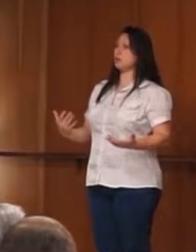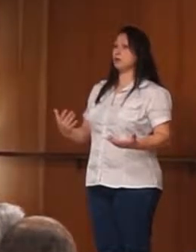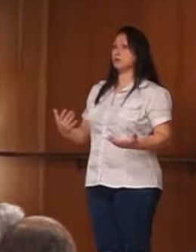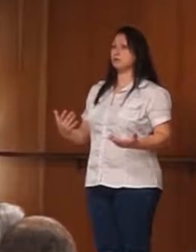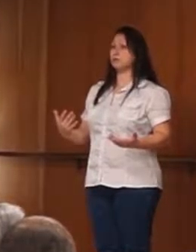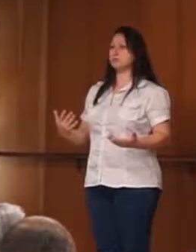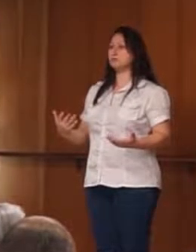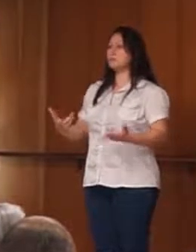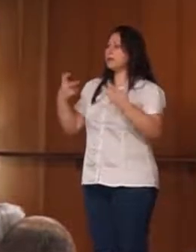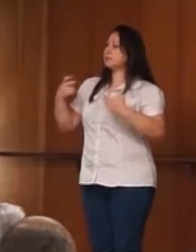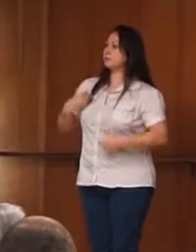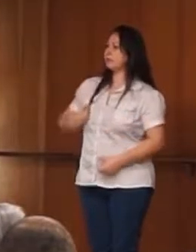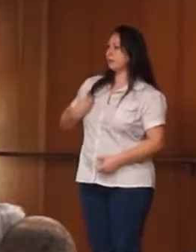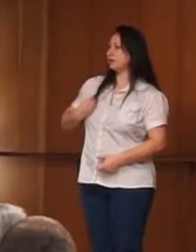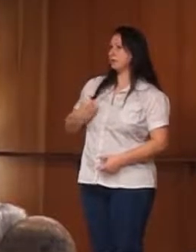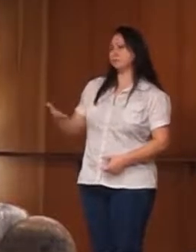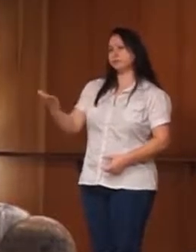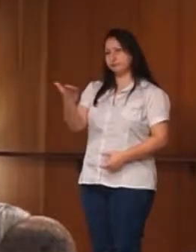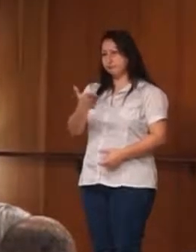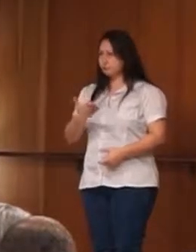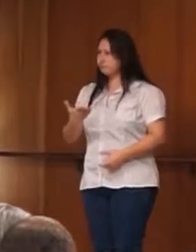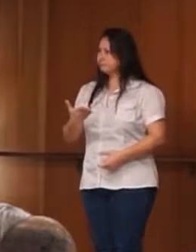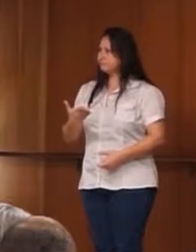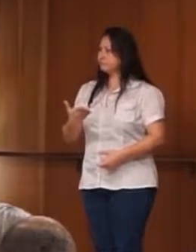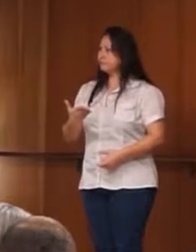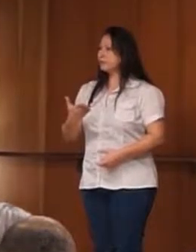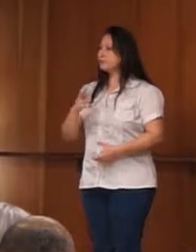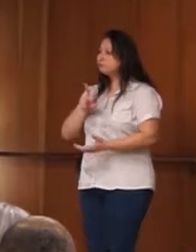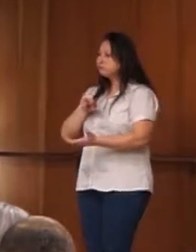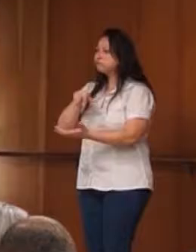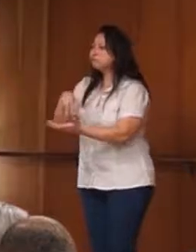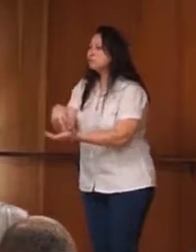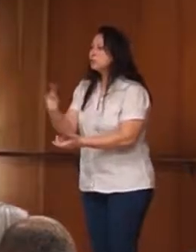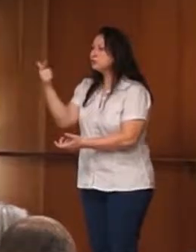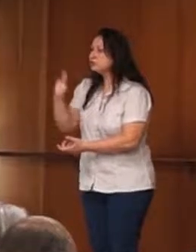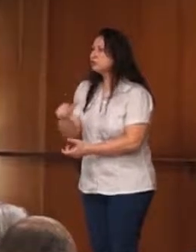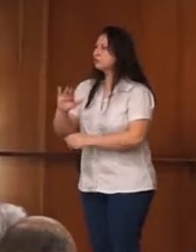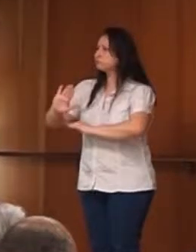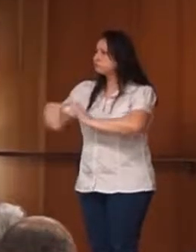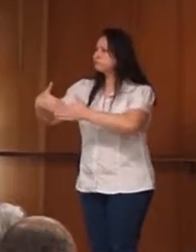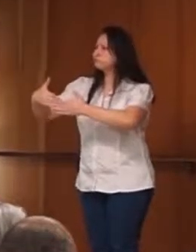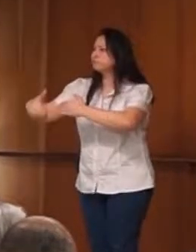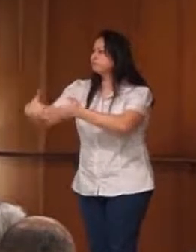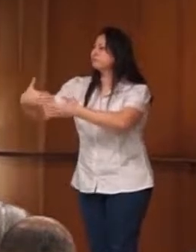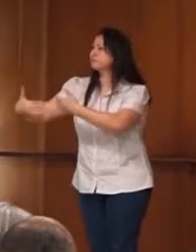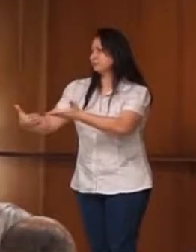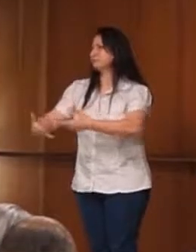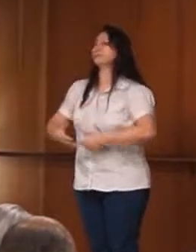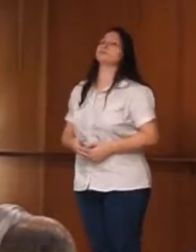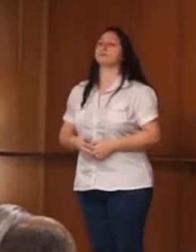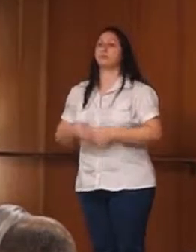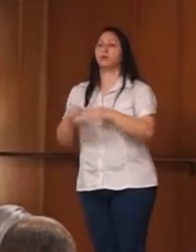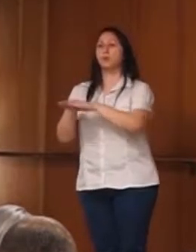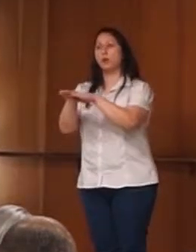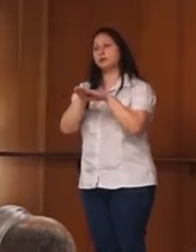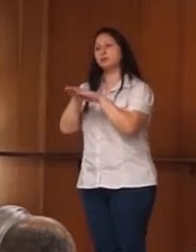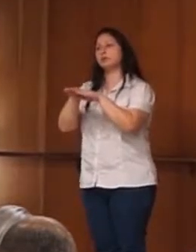participação, como mais um passo adiante na direção da utopia da igualdade. Muito obrigado.